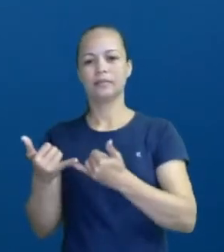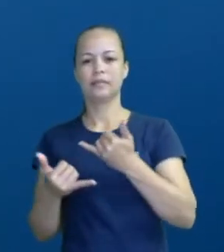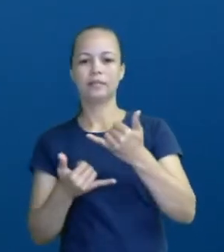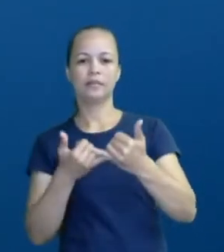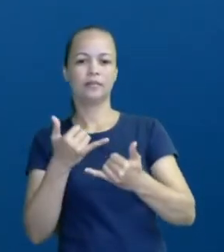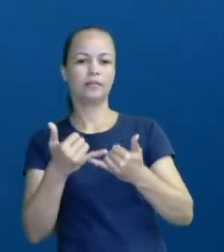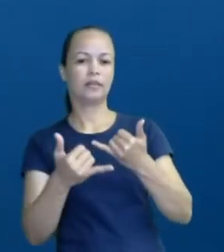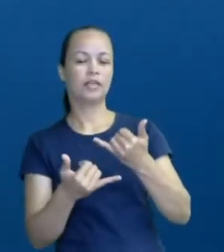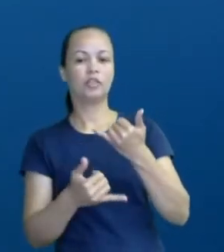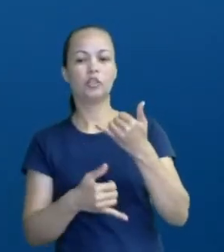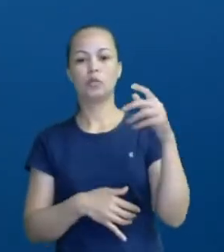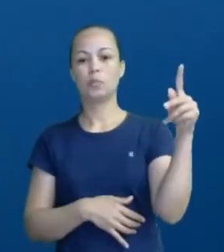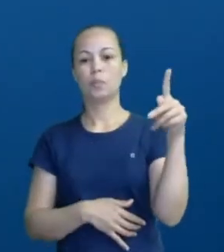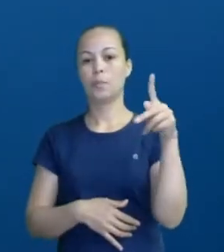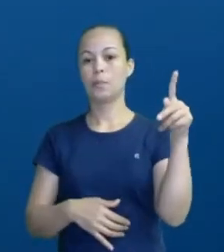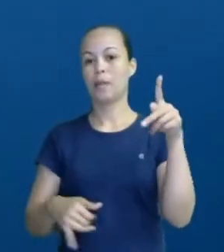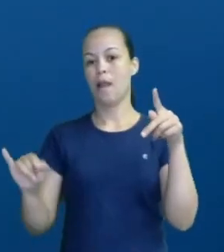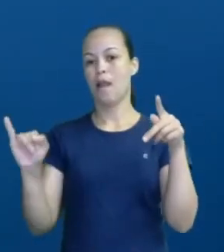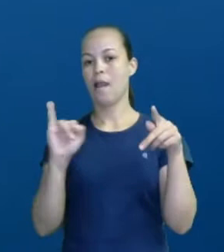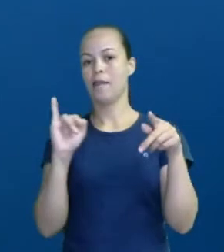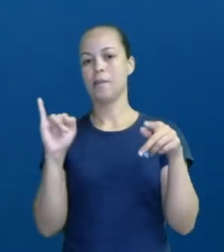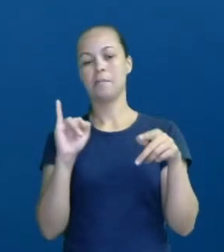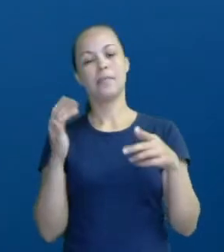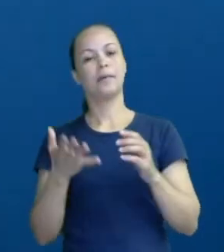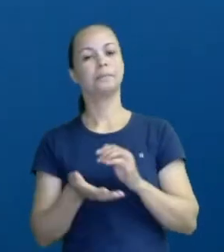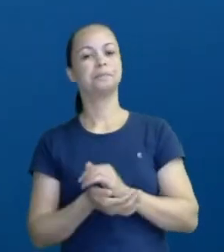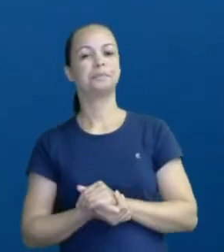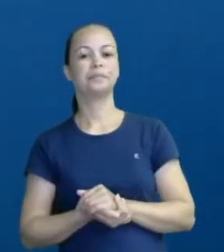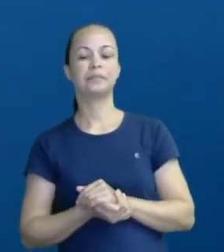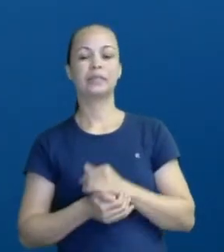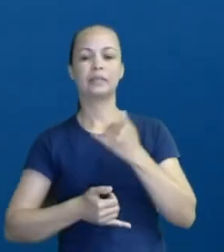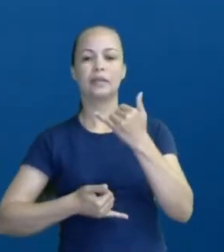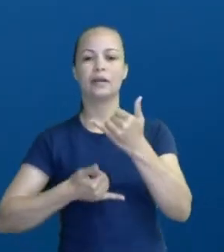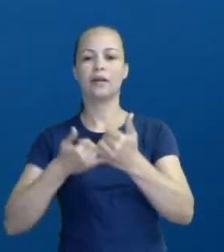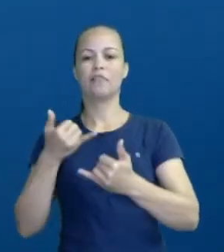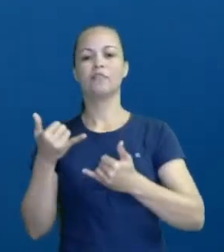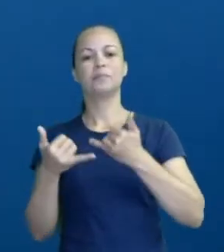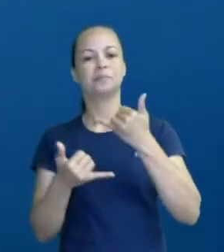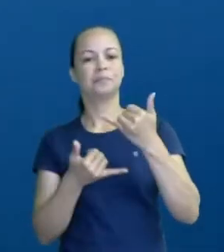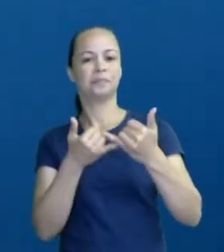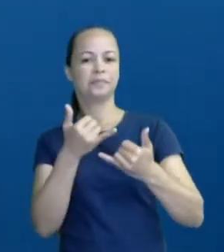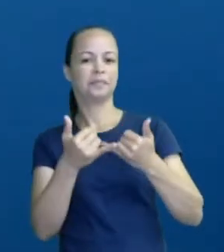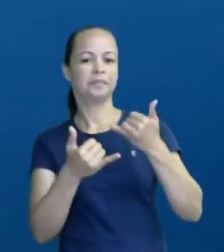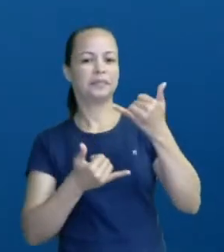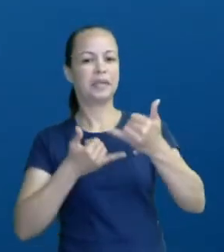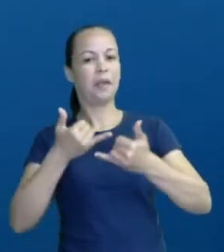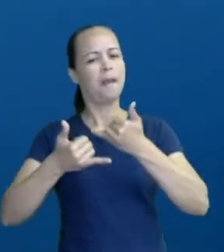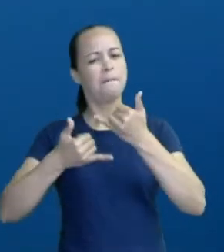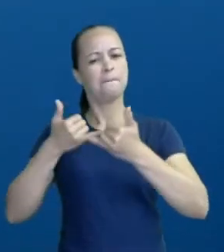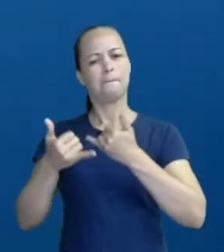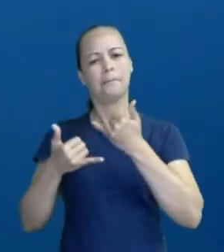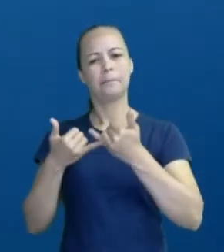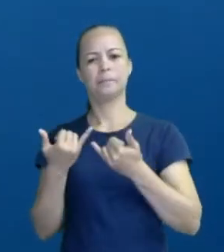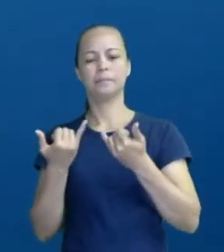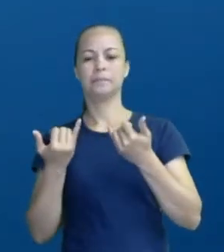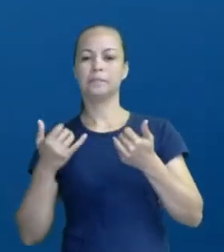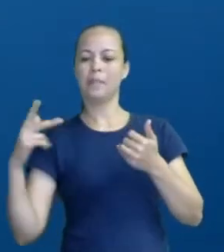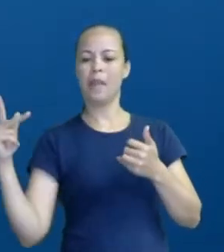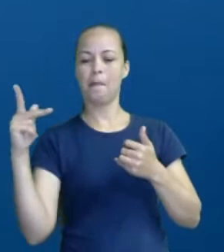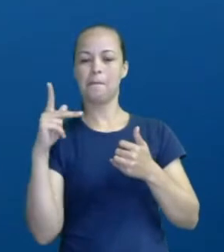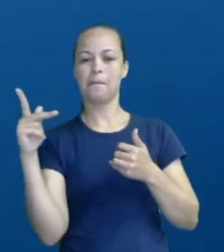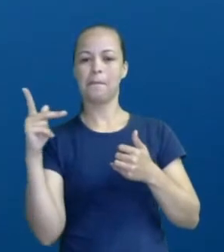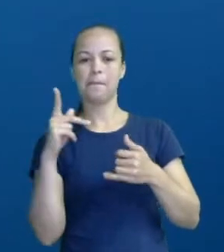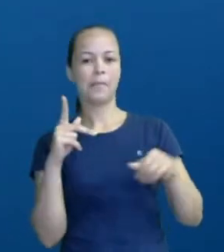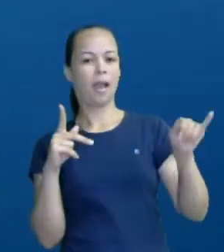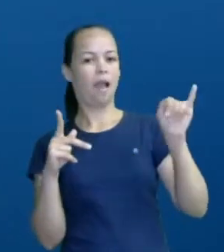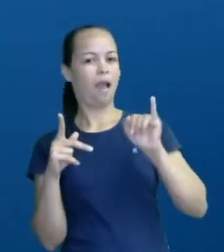de número par e ímpar. Vamos brincar de número